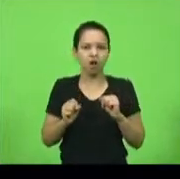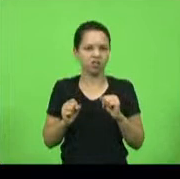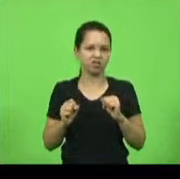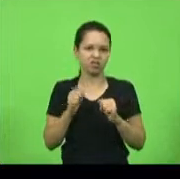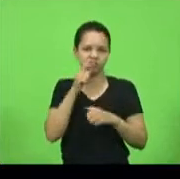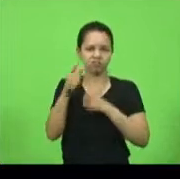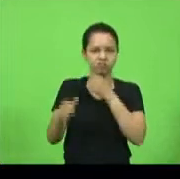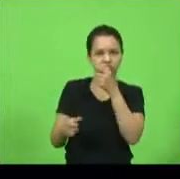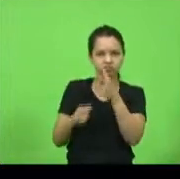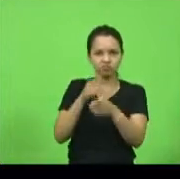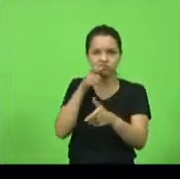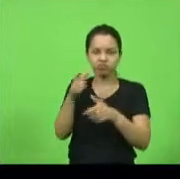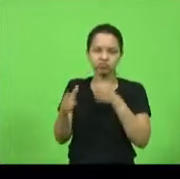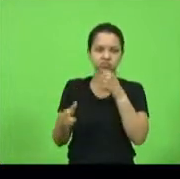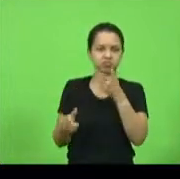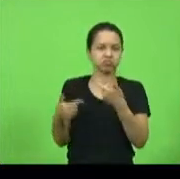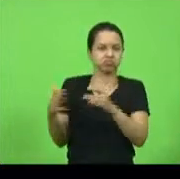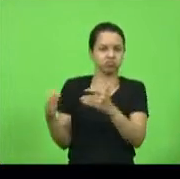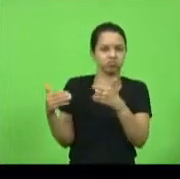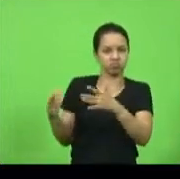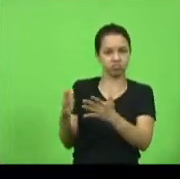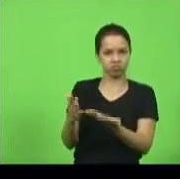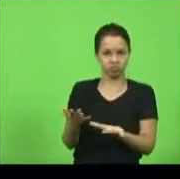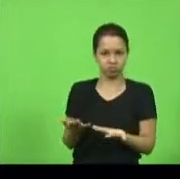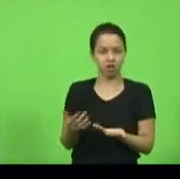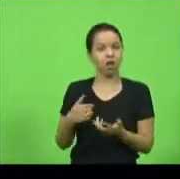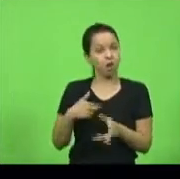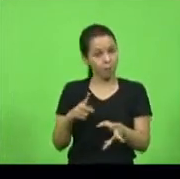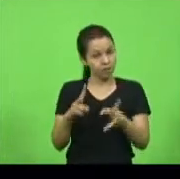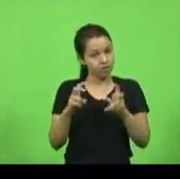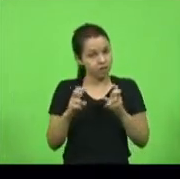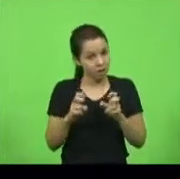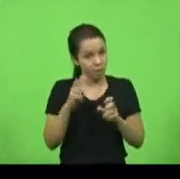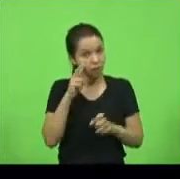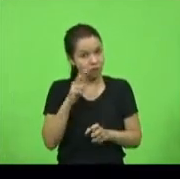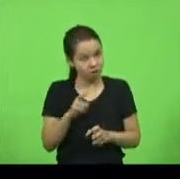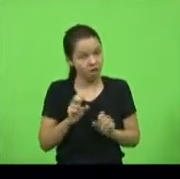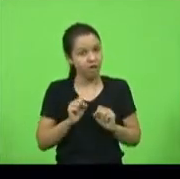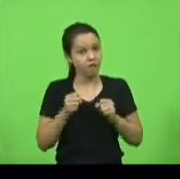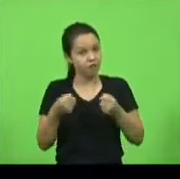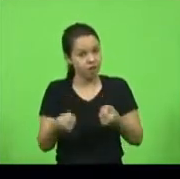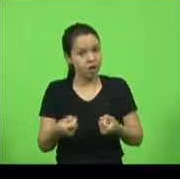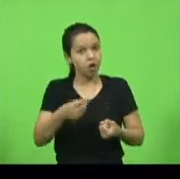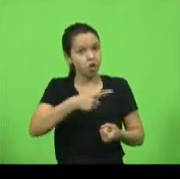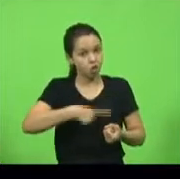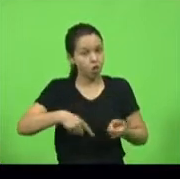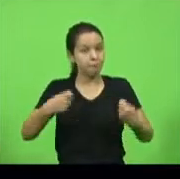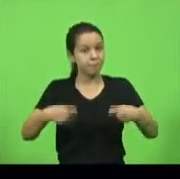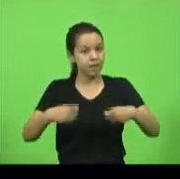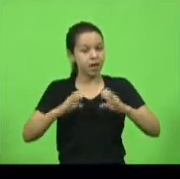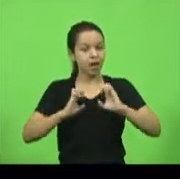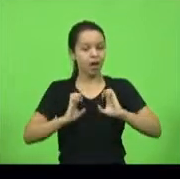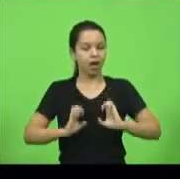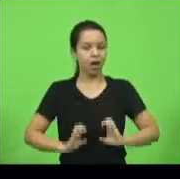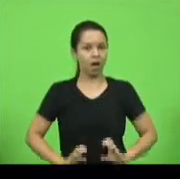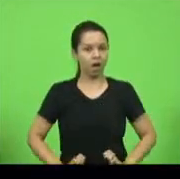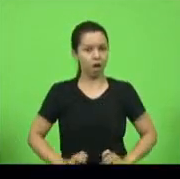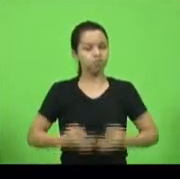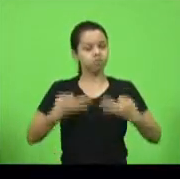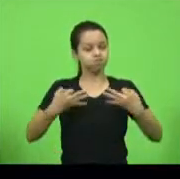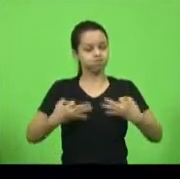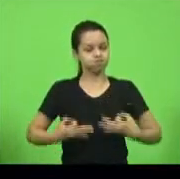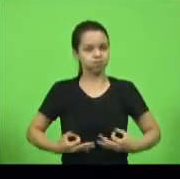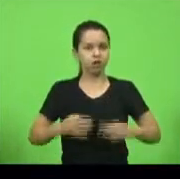baixo calão. Eu percebo, vejo e defendo que a gente precisa manter uma ética, manter uma postura e manter um